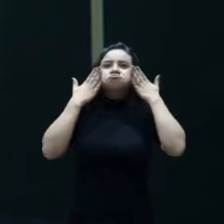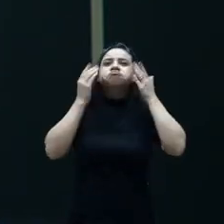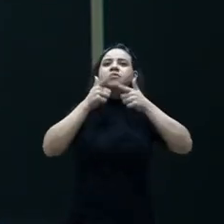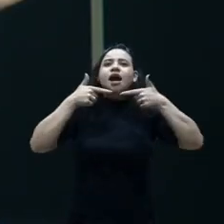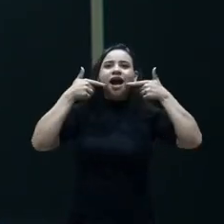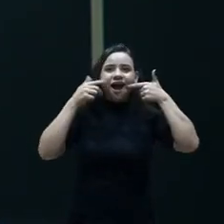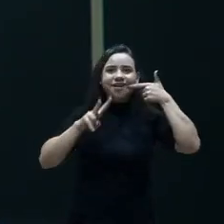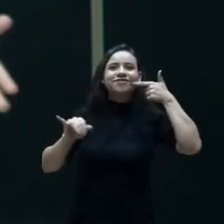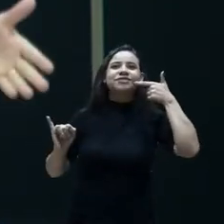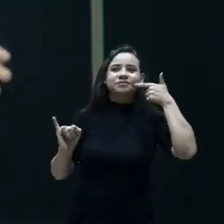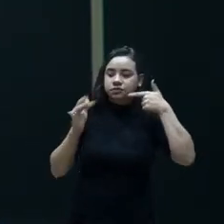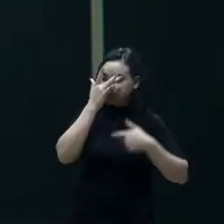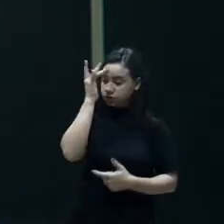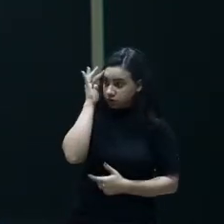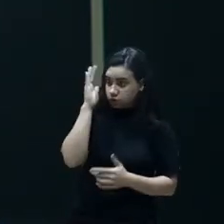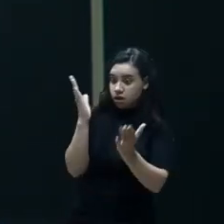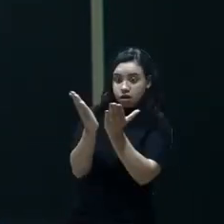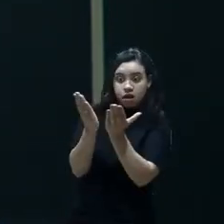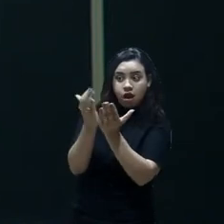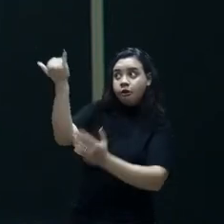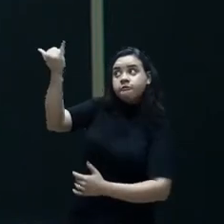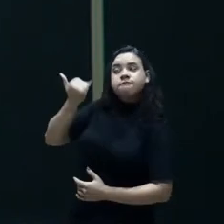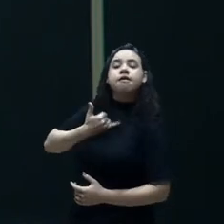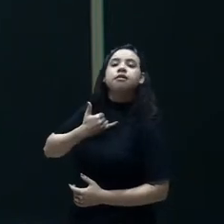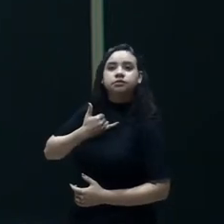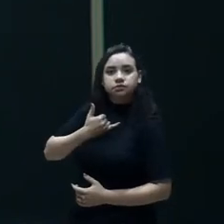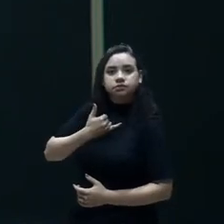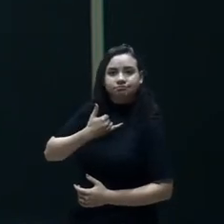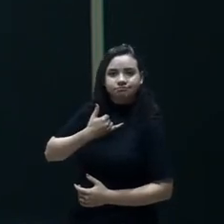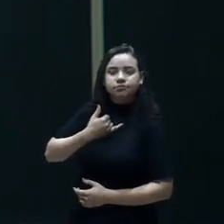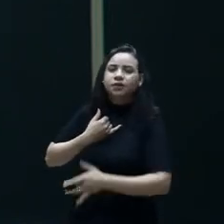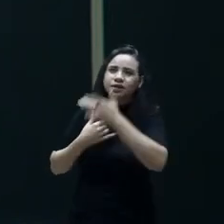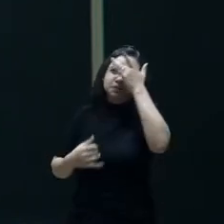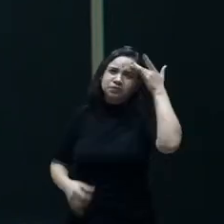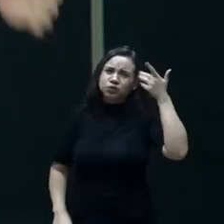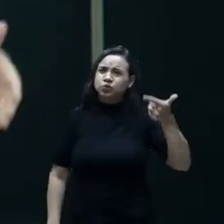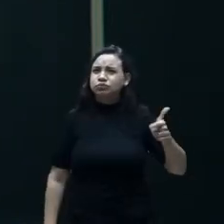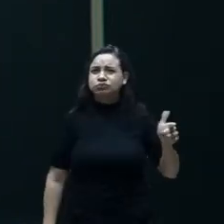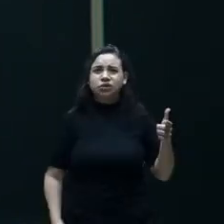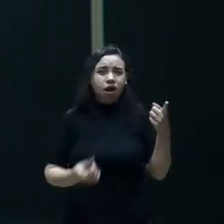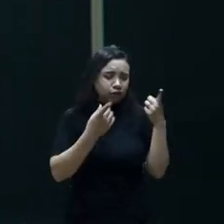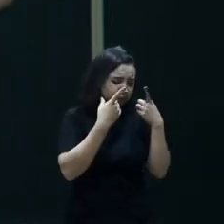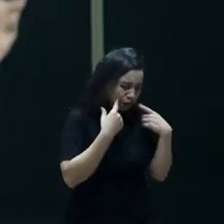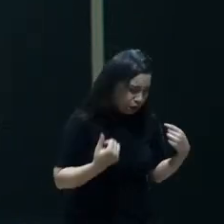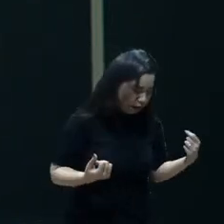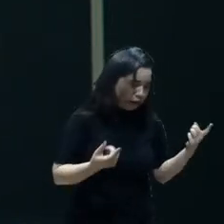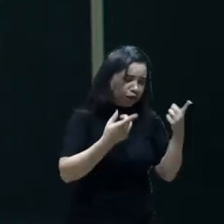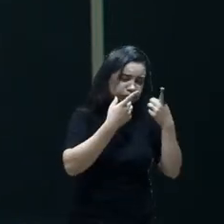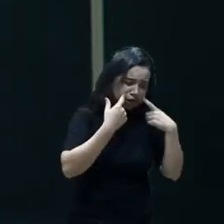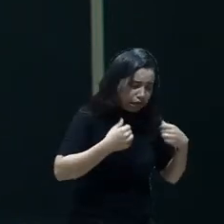Isso é só na vida de quem tem palavra de Deus. Quem não tem, fica chorando, choramingando e